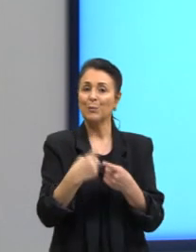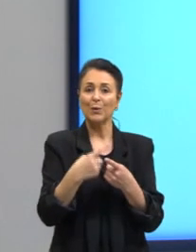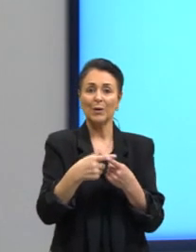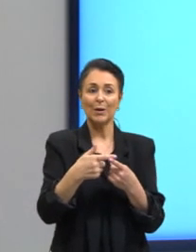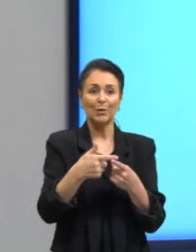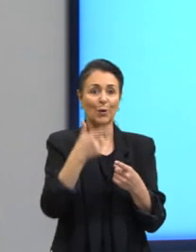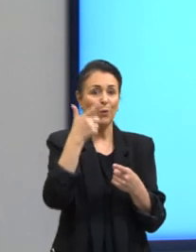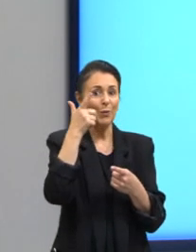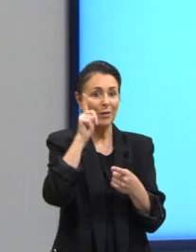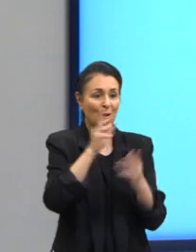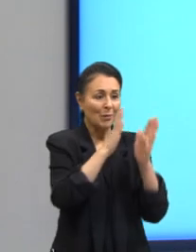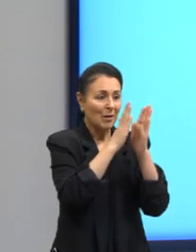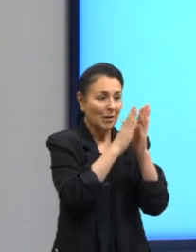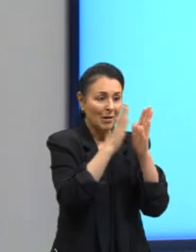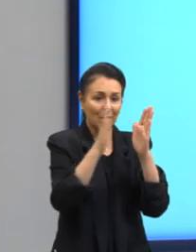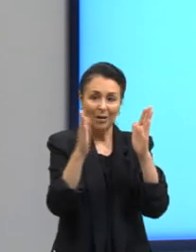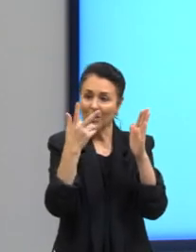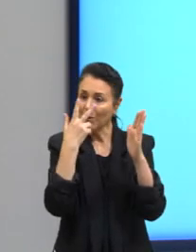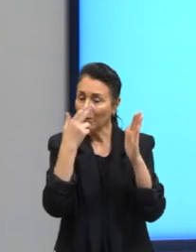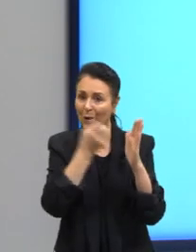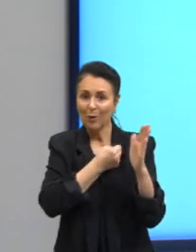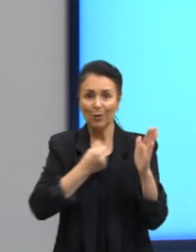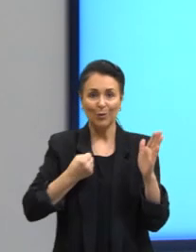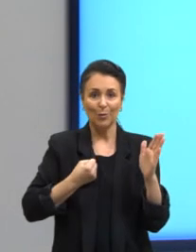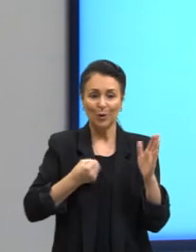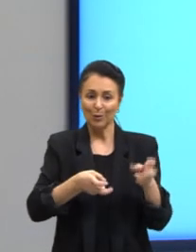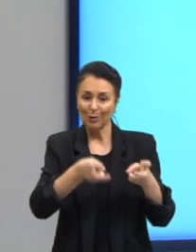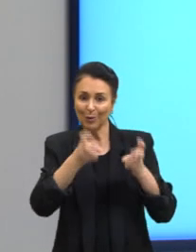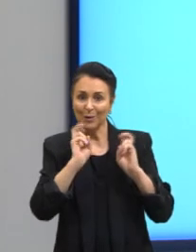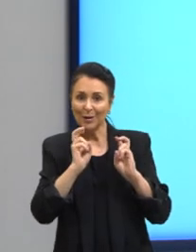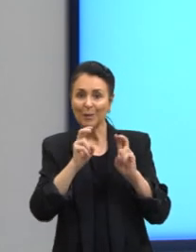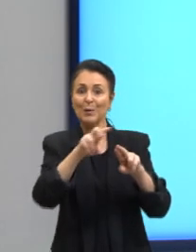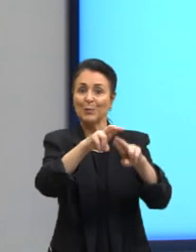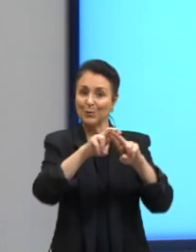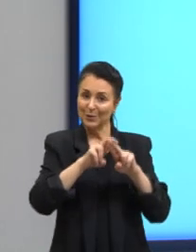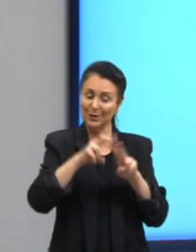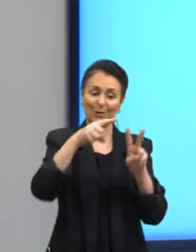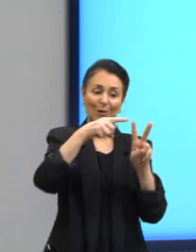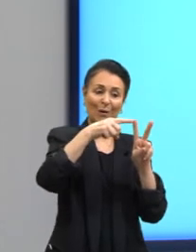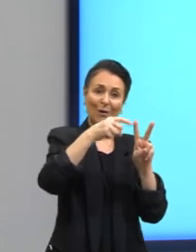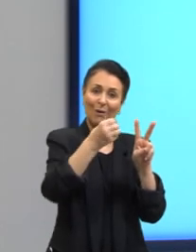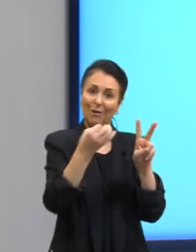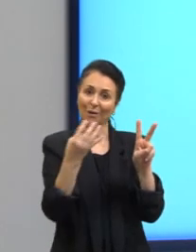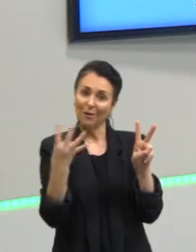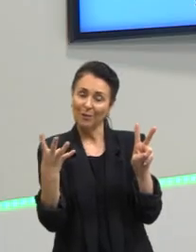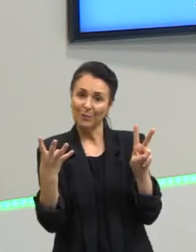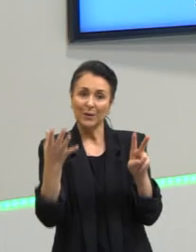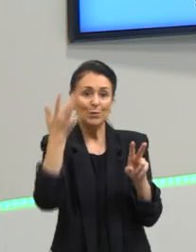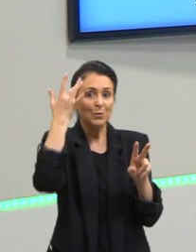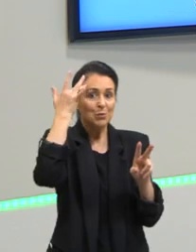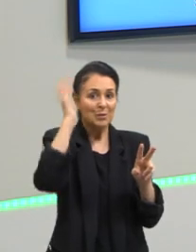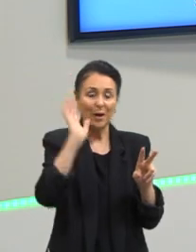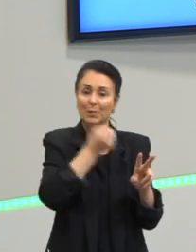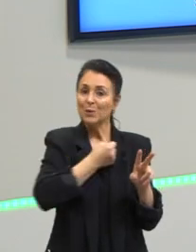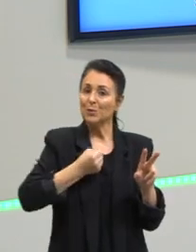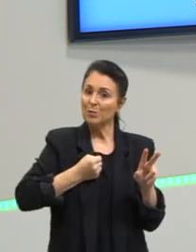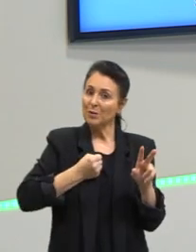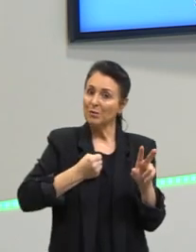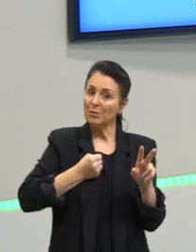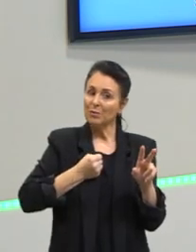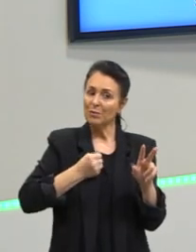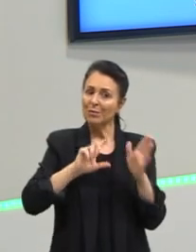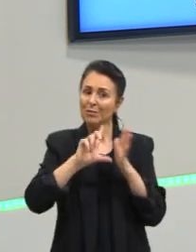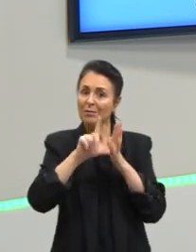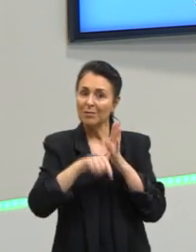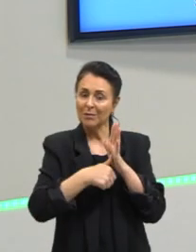na sua parte decimal o que faz com que esse número seja irracional ou seja não tem como prever o número seguinte